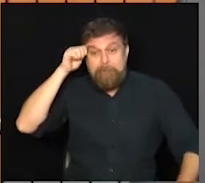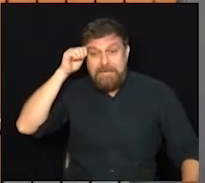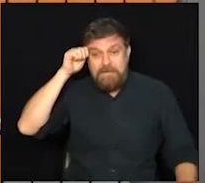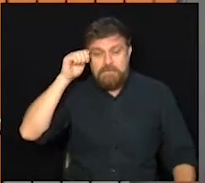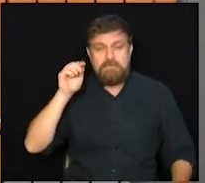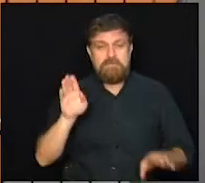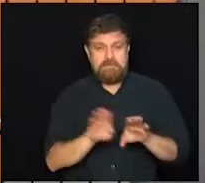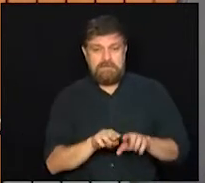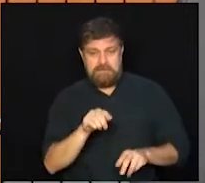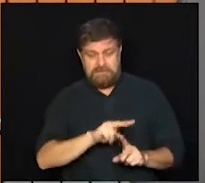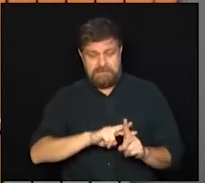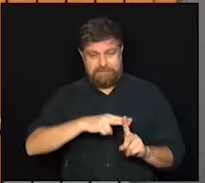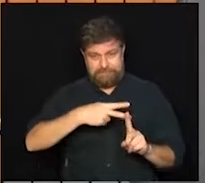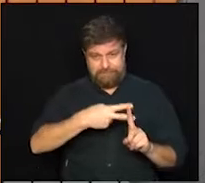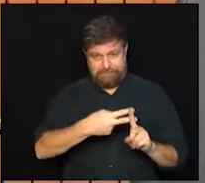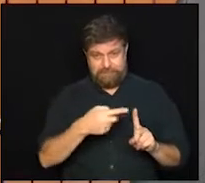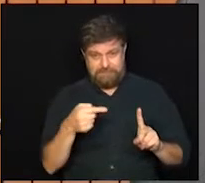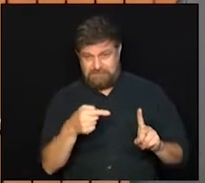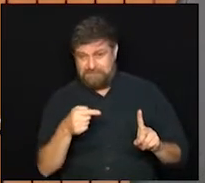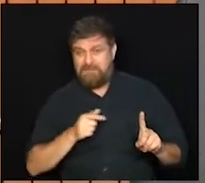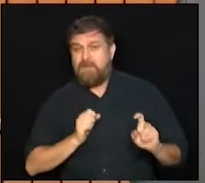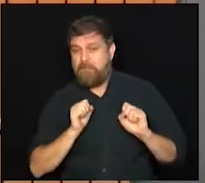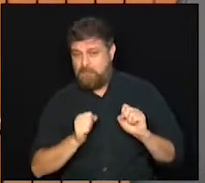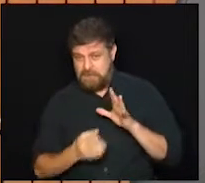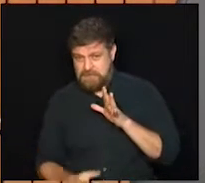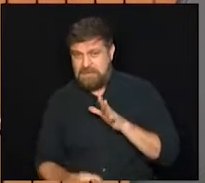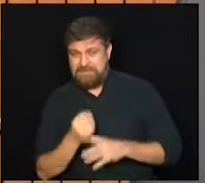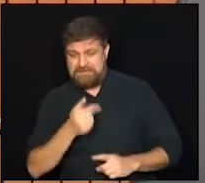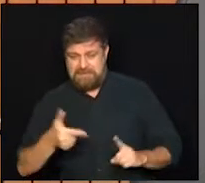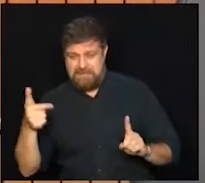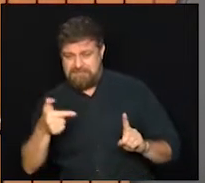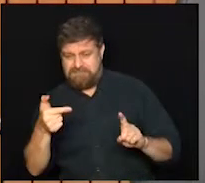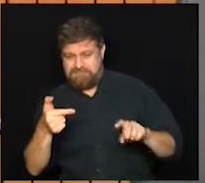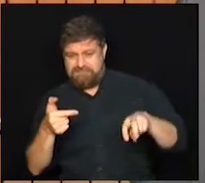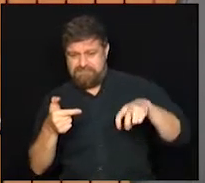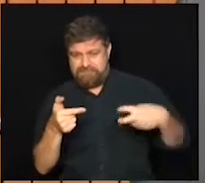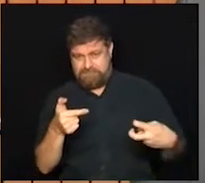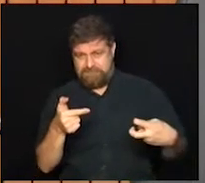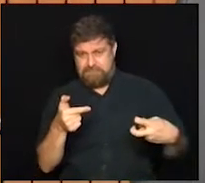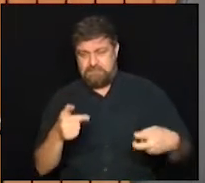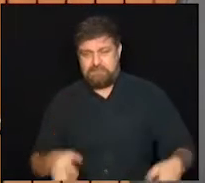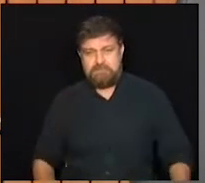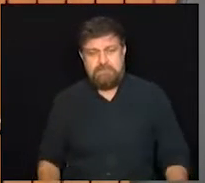têm 2,7 mais chances de serem assassinados.